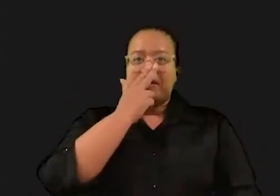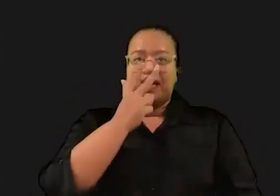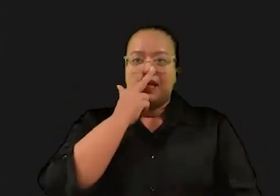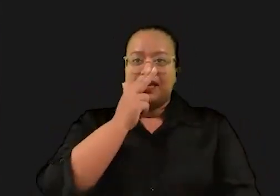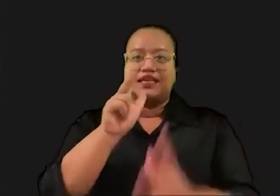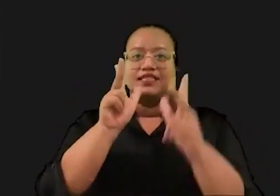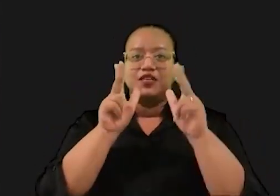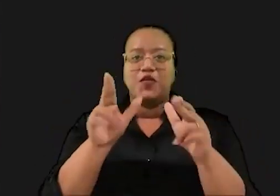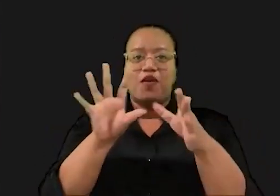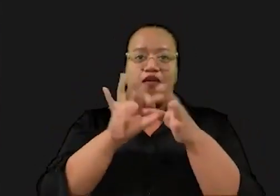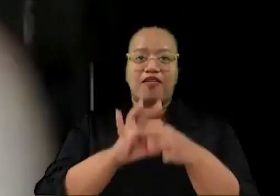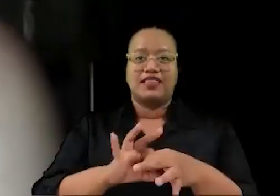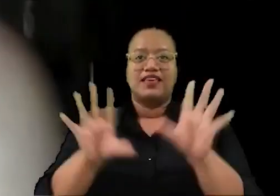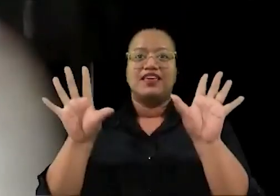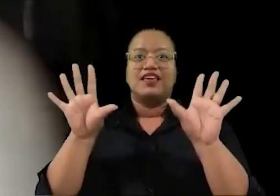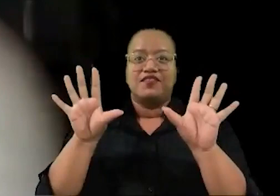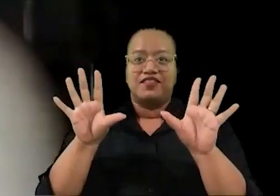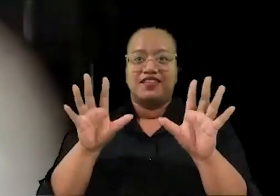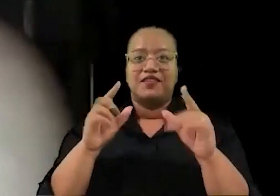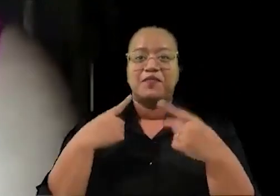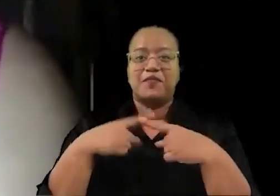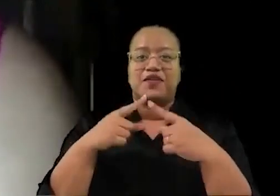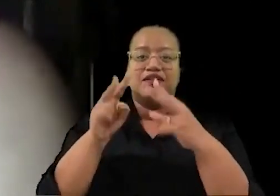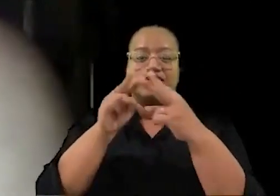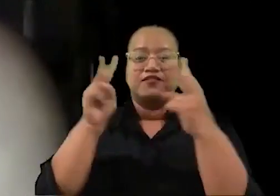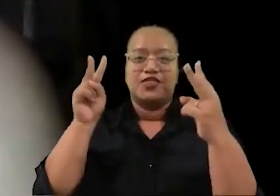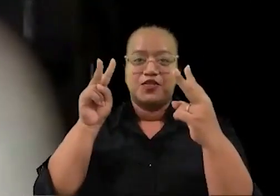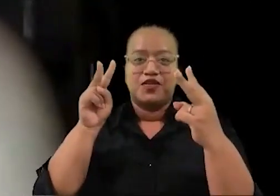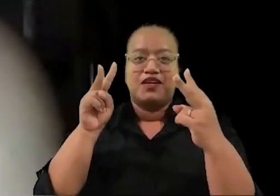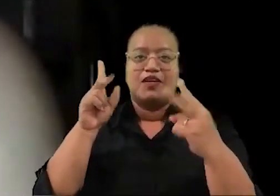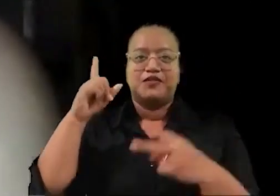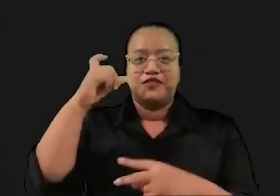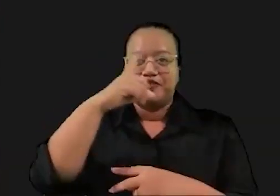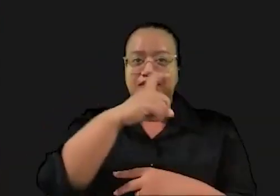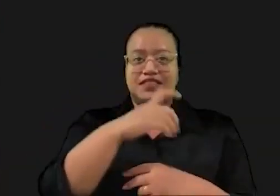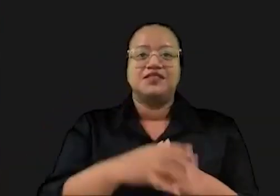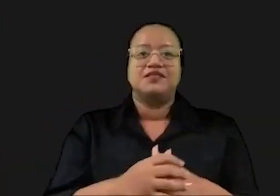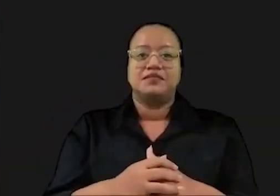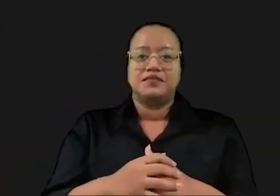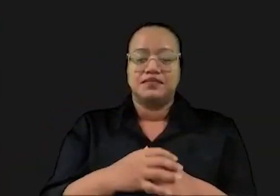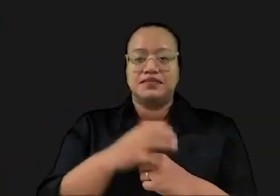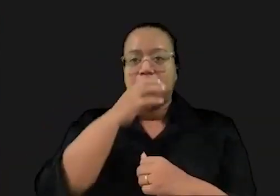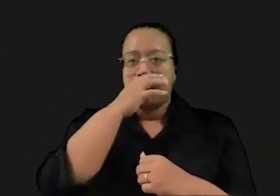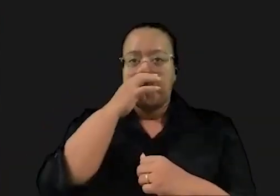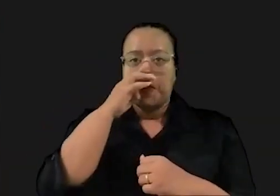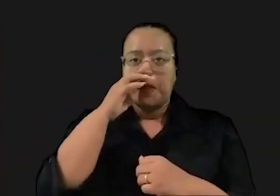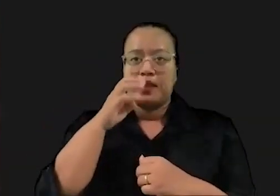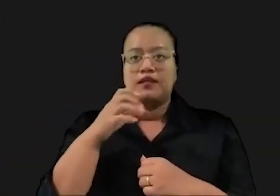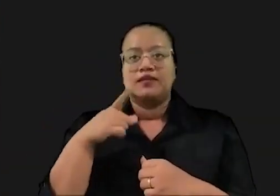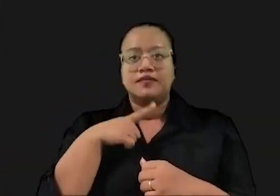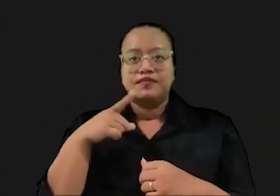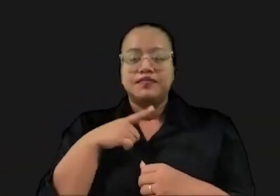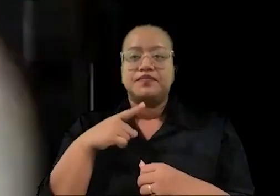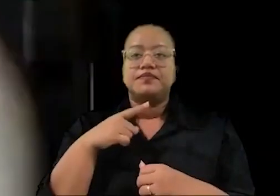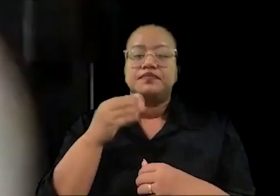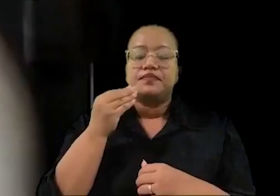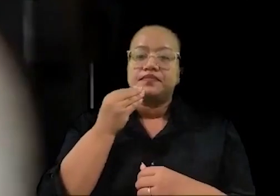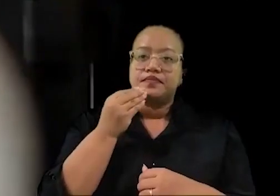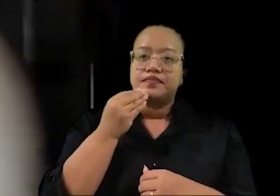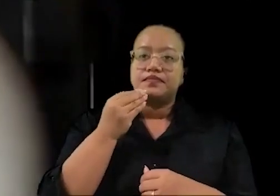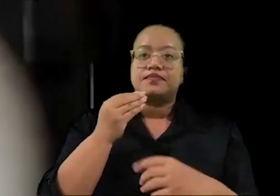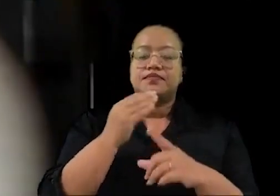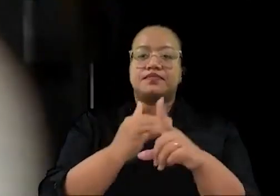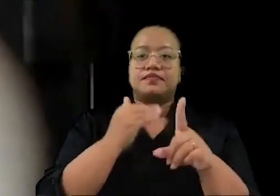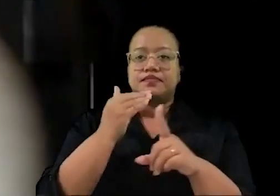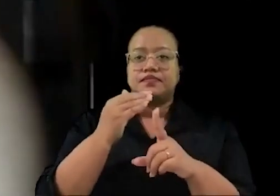nesse mundo virtual. Eu terminei tendo essa oportunidade de ouvir Naiber, ouvir Joana também. Então, são